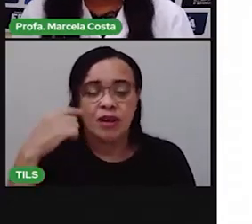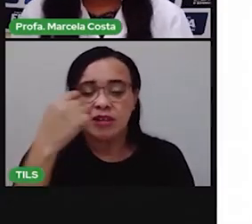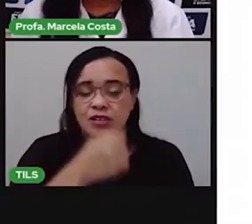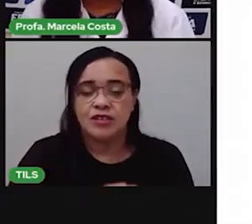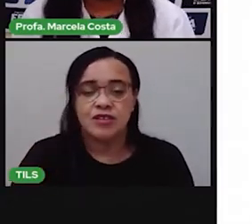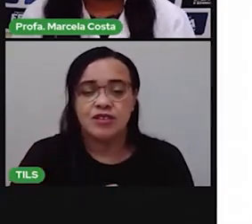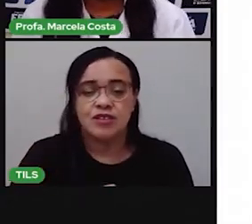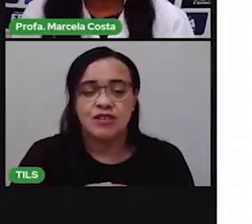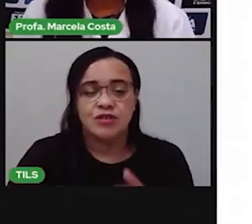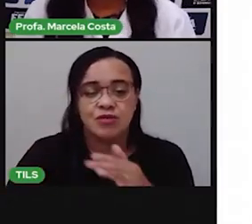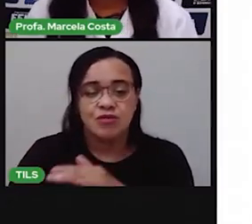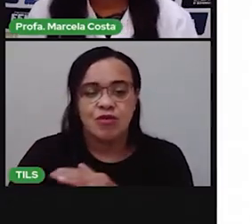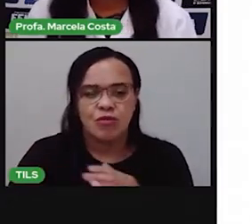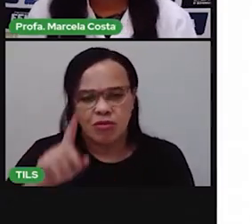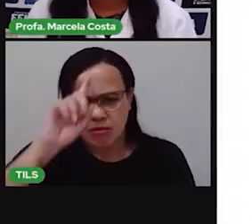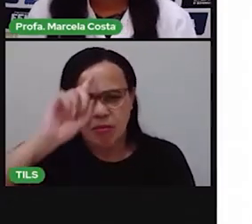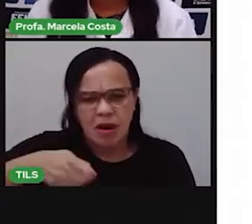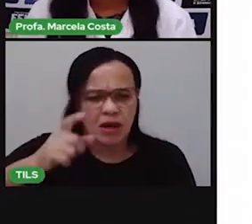Faz o que eu mando.